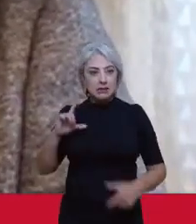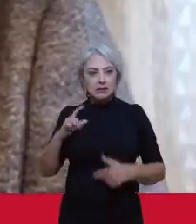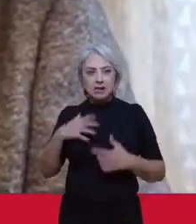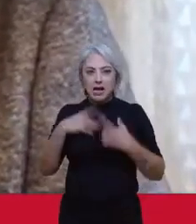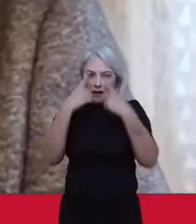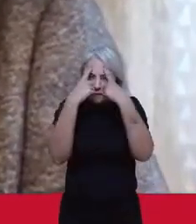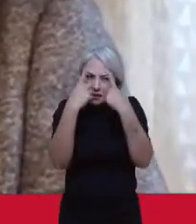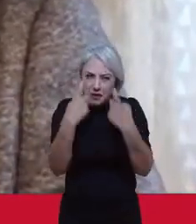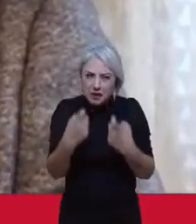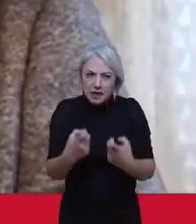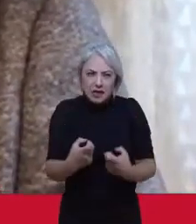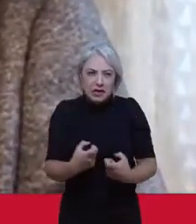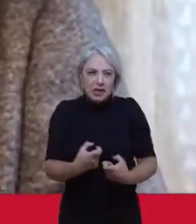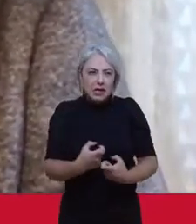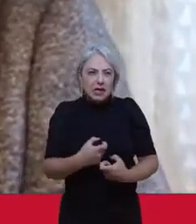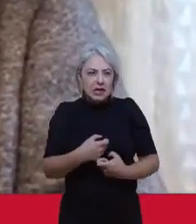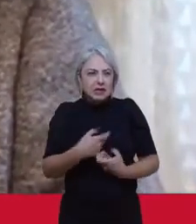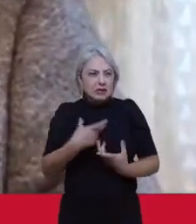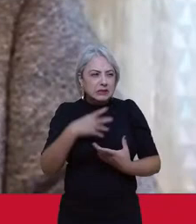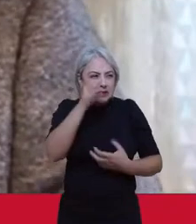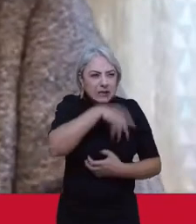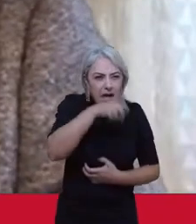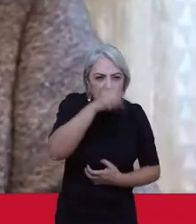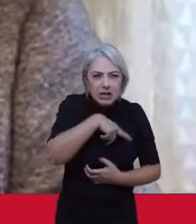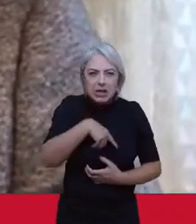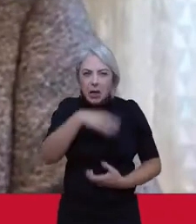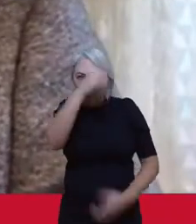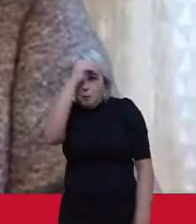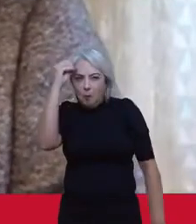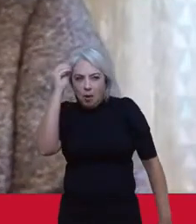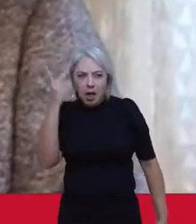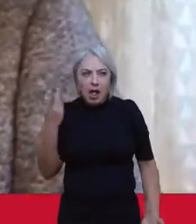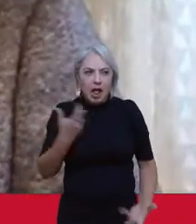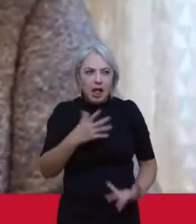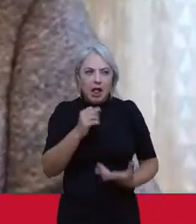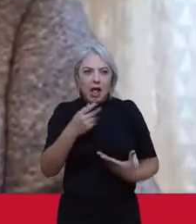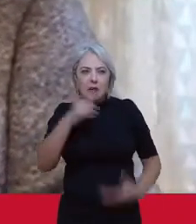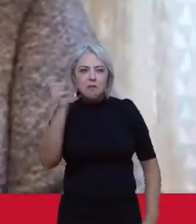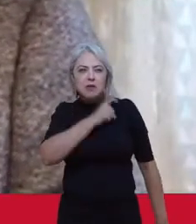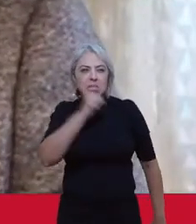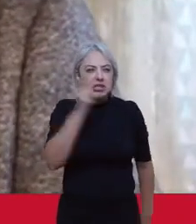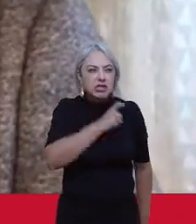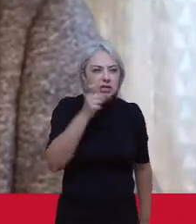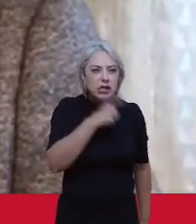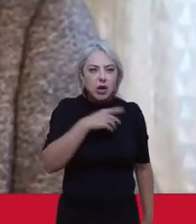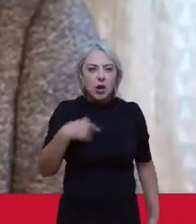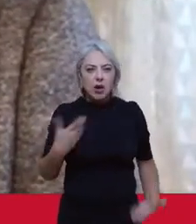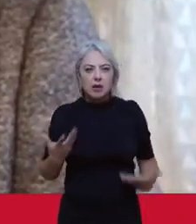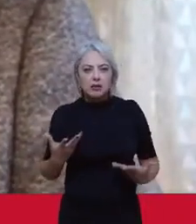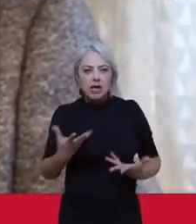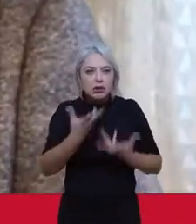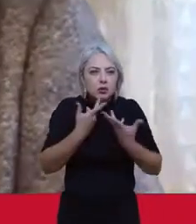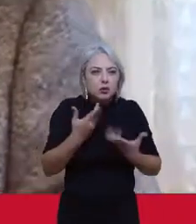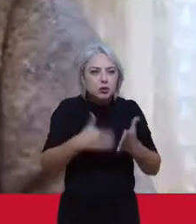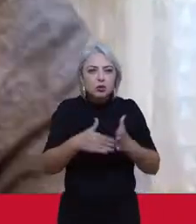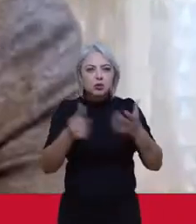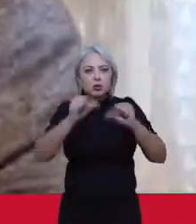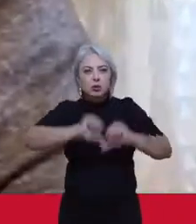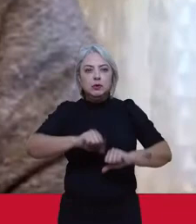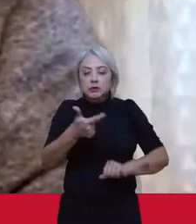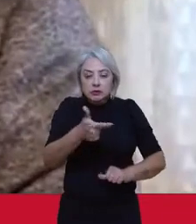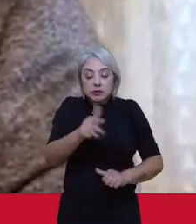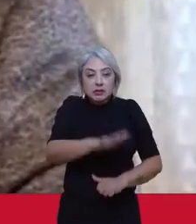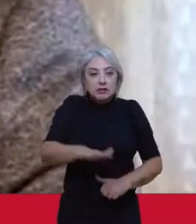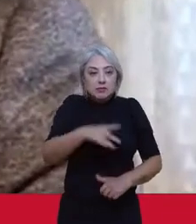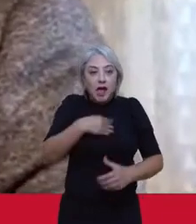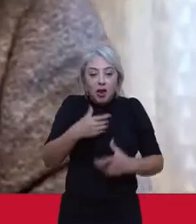é violenta, ela é assediadora, ela é ignorante, ela é anti-ciência, ela é mentirosa. Ou seja, não havia espaço